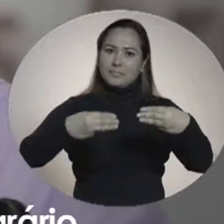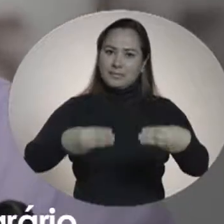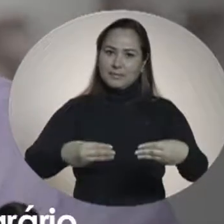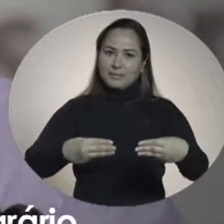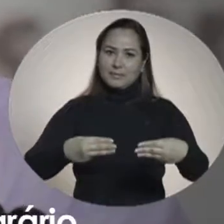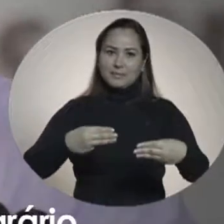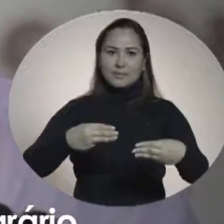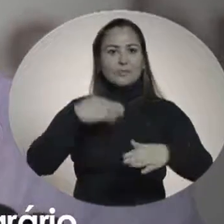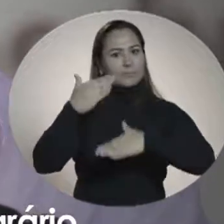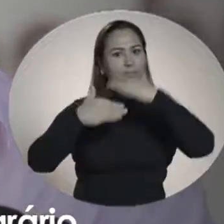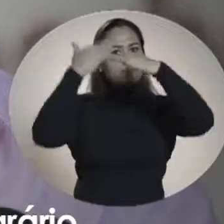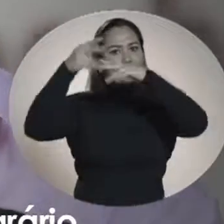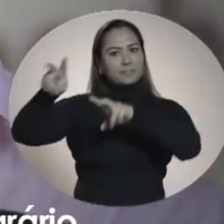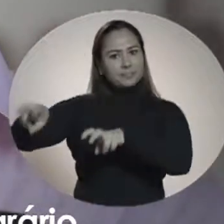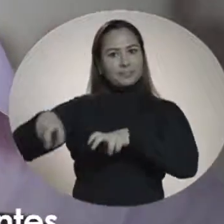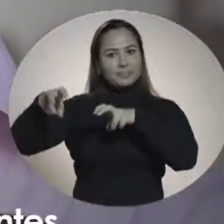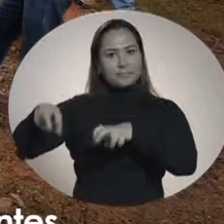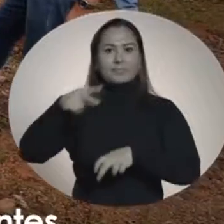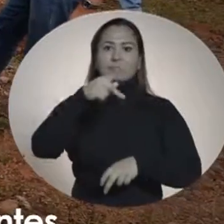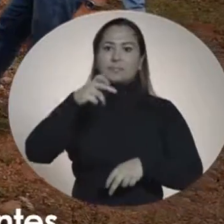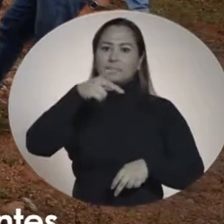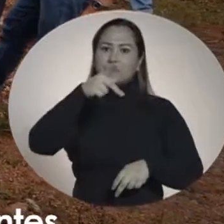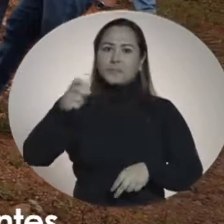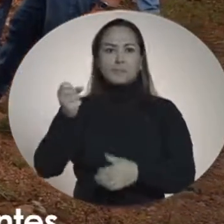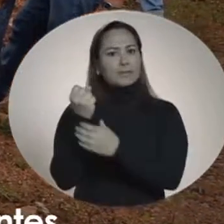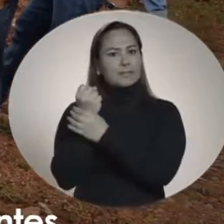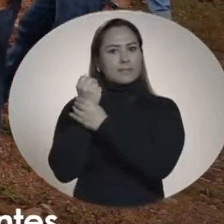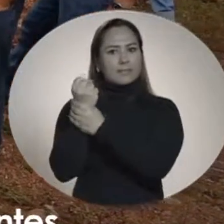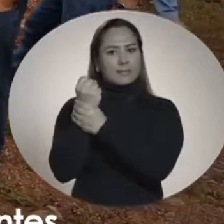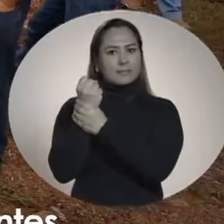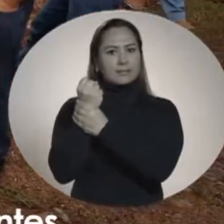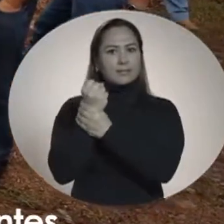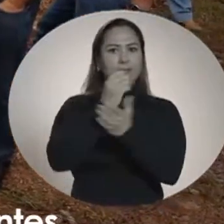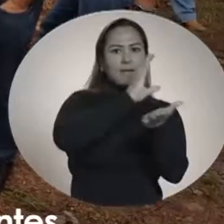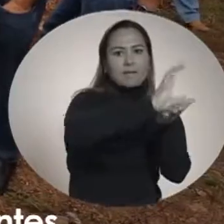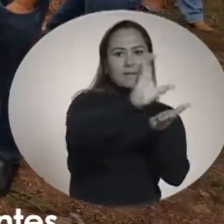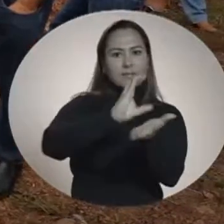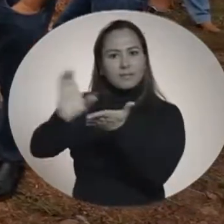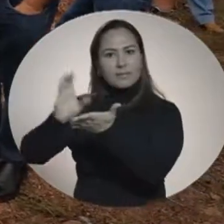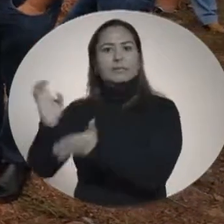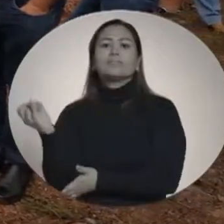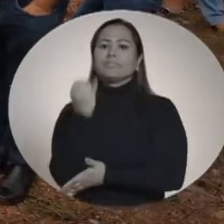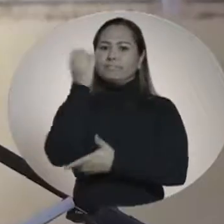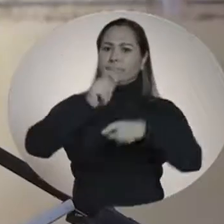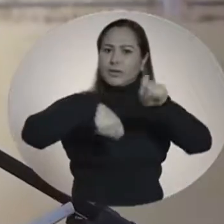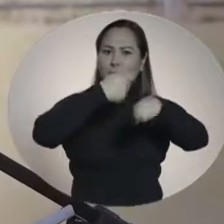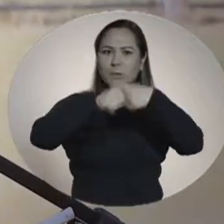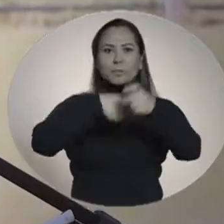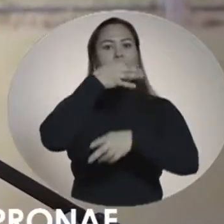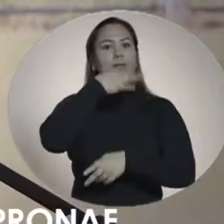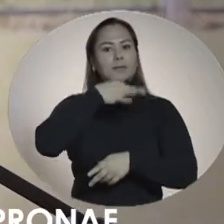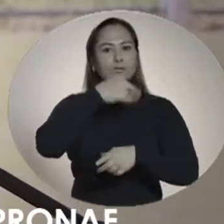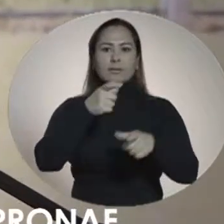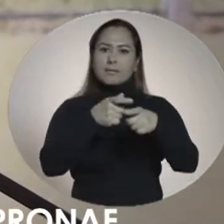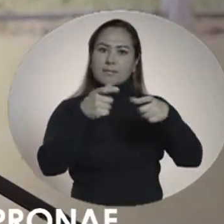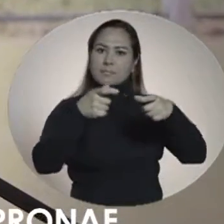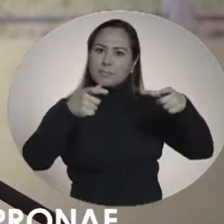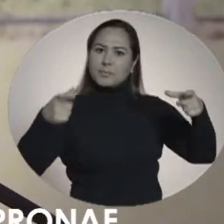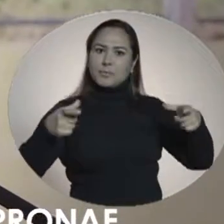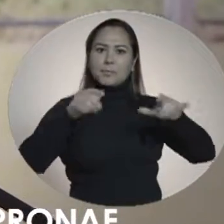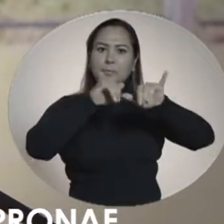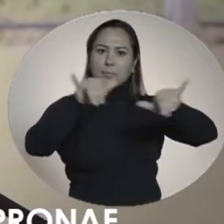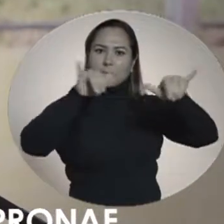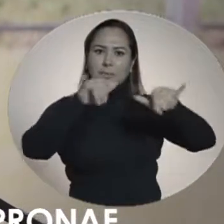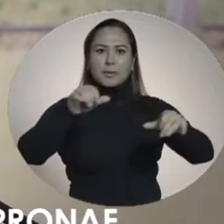Como ministro do Desenvolvimento Agrário, Pepe garantiu investimentos importantes para a economia de Caxias. Ampliou